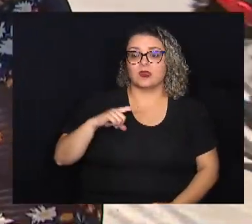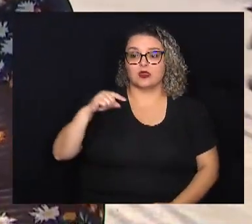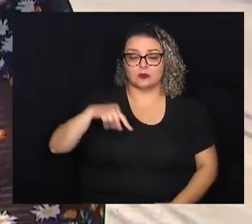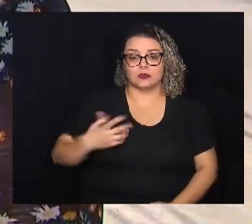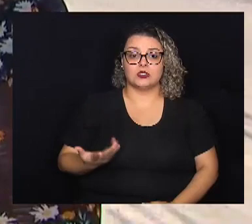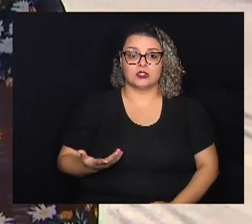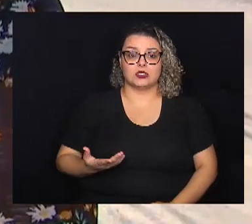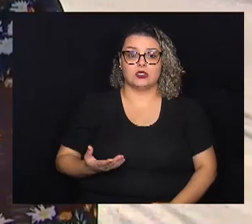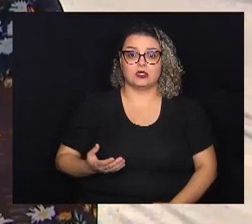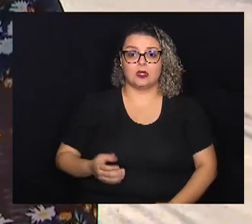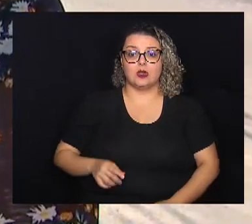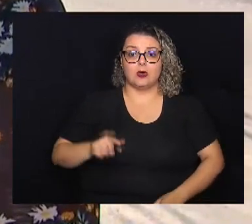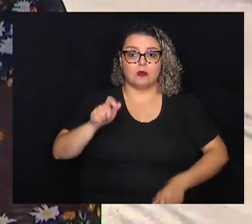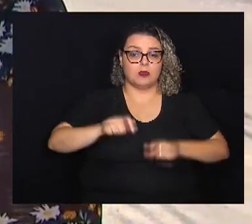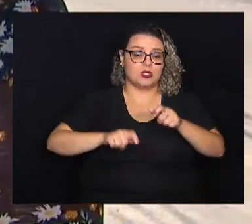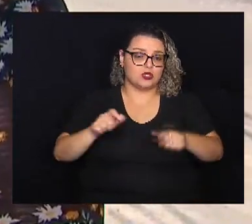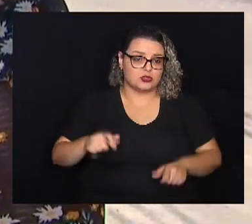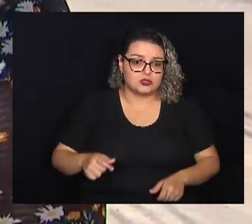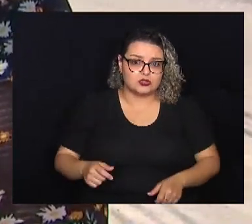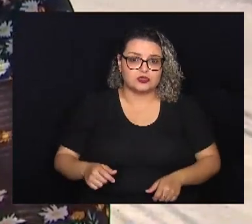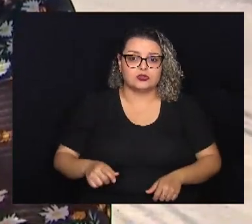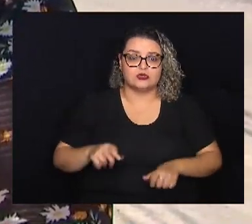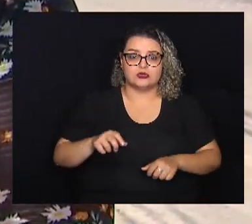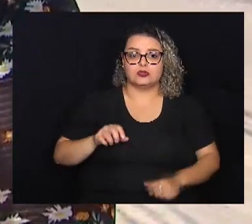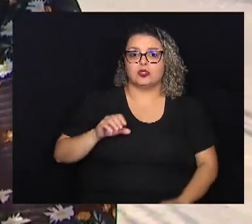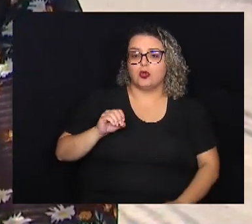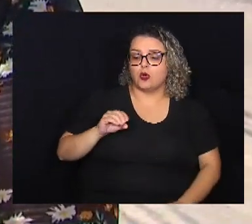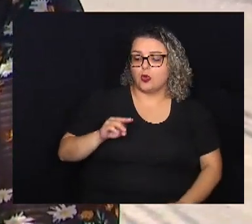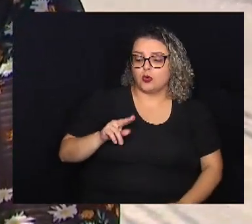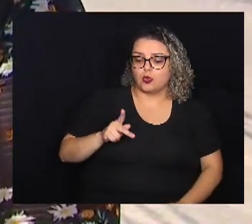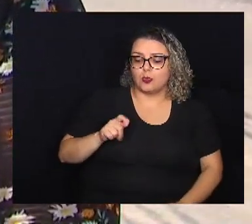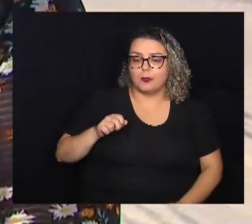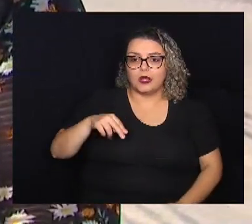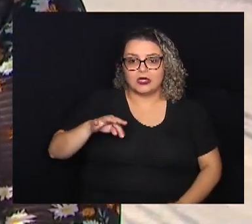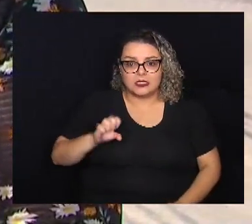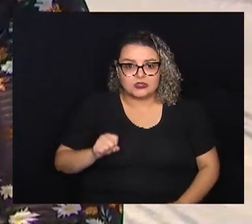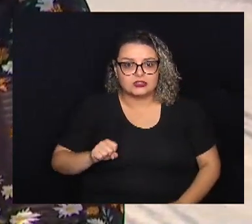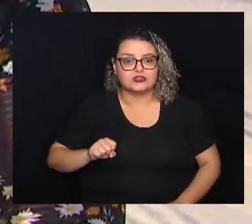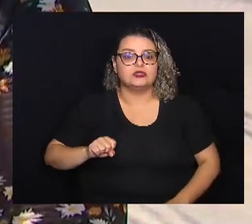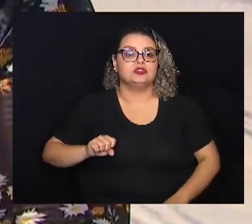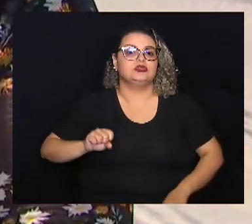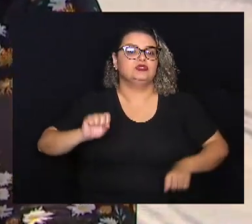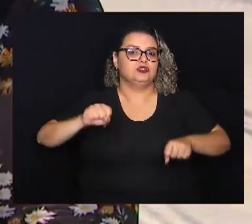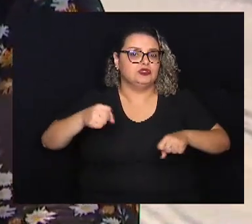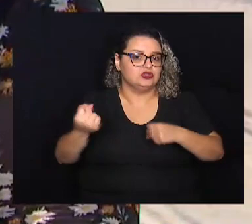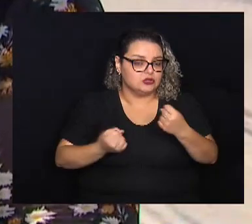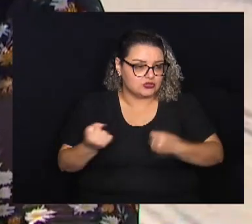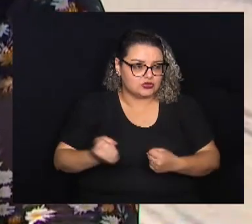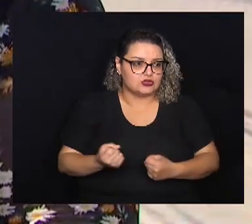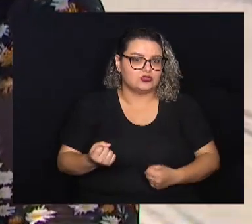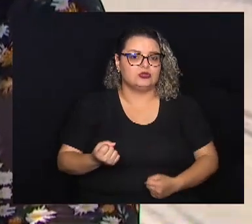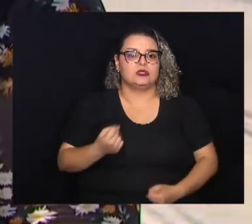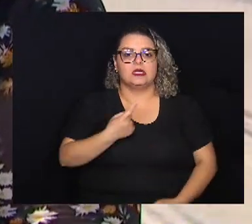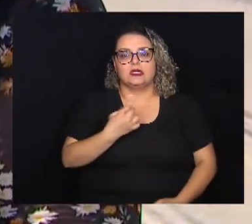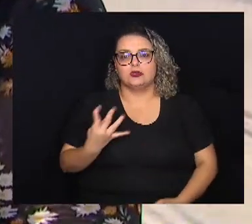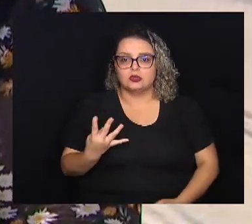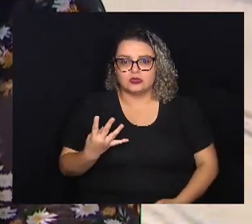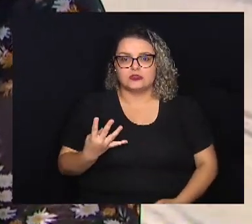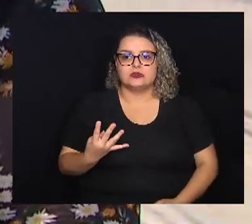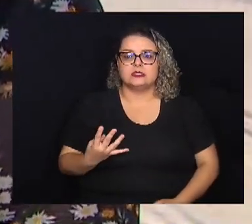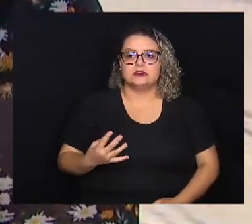ocupantes de veículos, 14 óbitos e ocupantes de bicicletas, 5,7